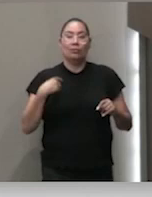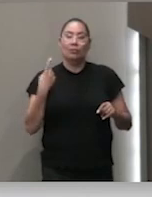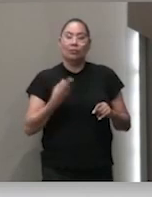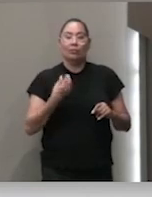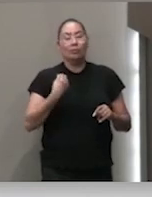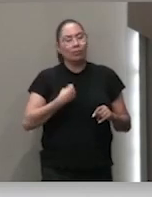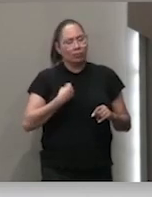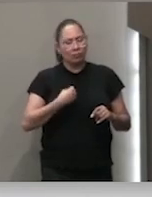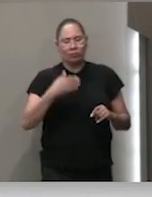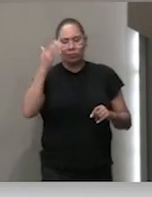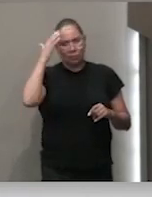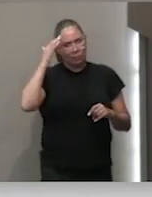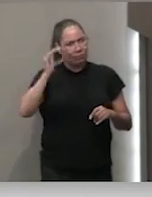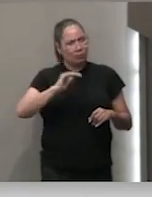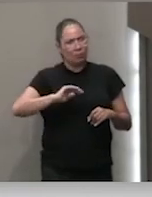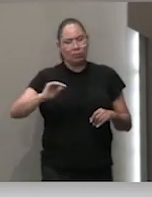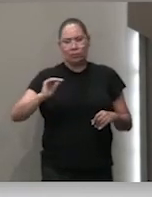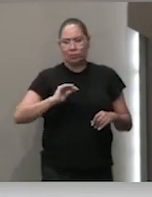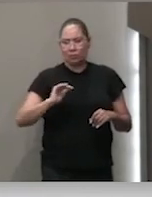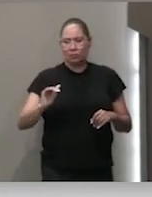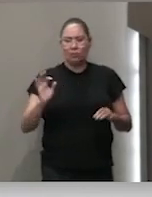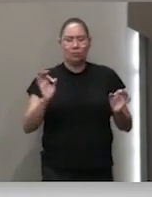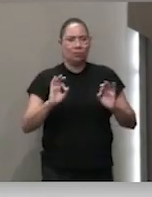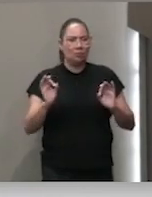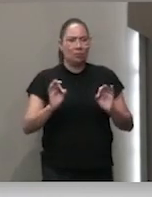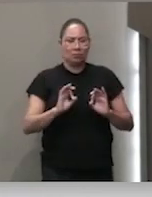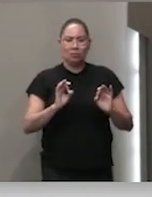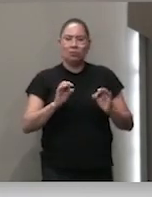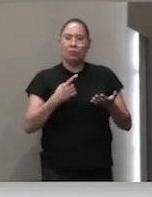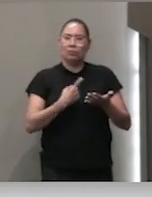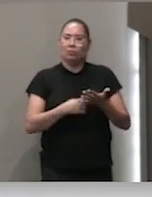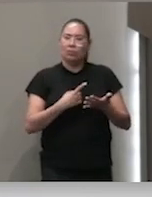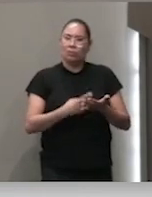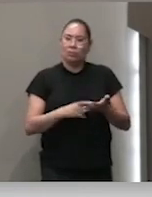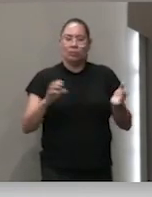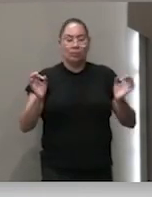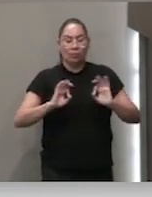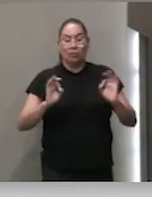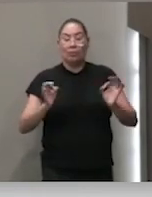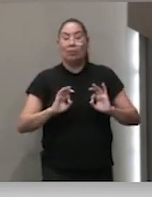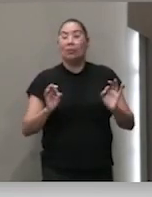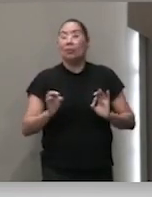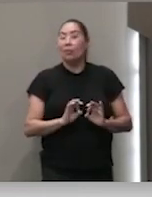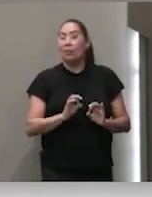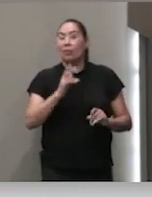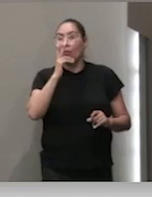cabeça erguida, pessoal. Sem compromisso, sem dívida com ninguém,